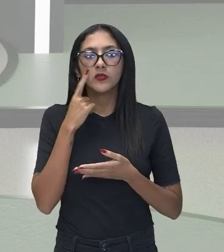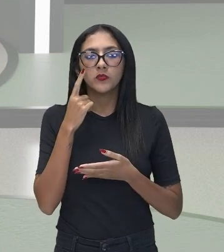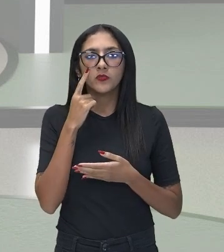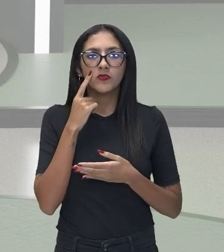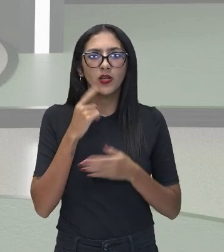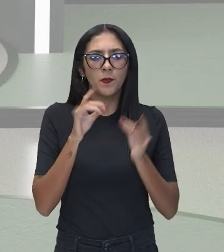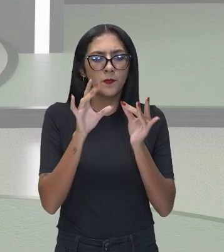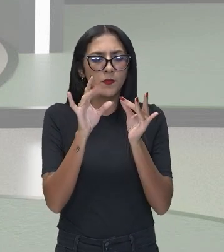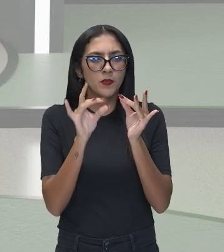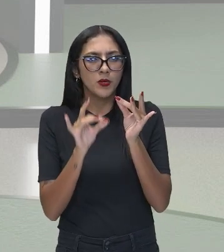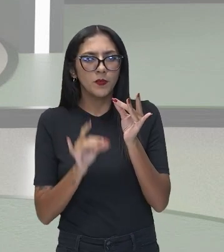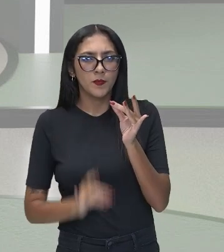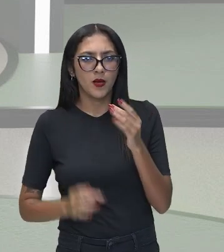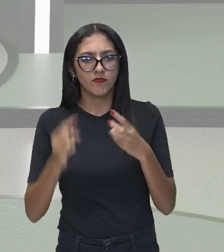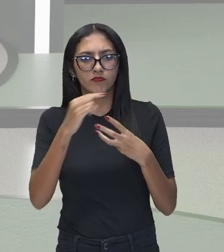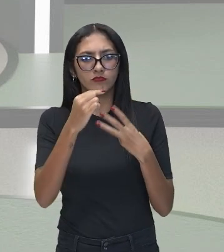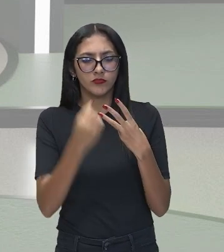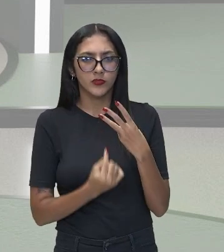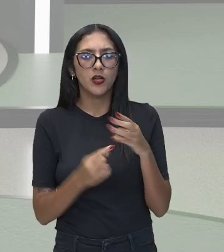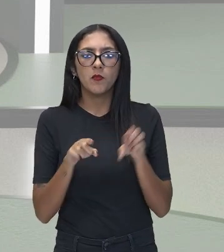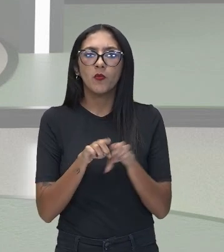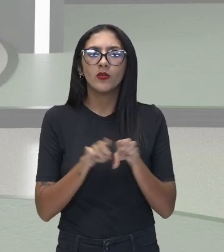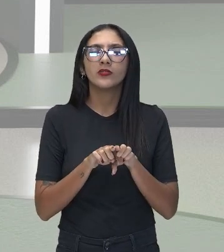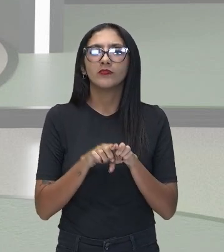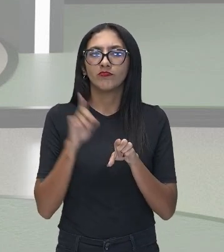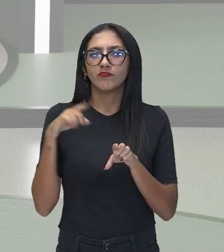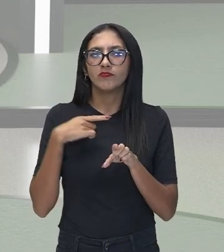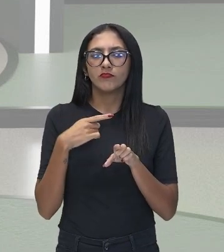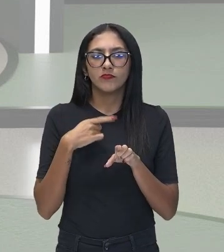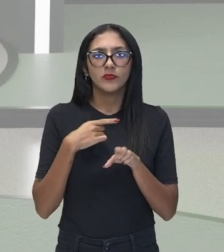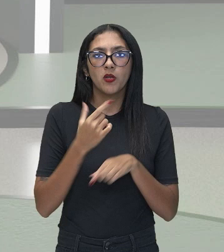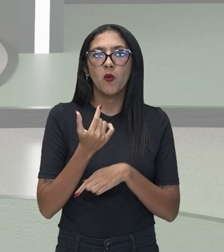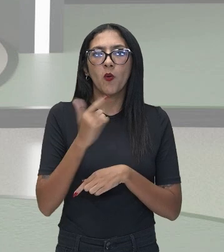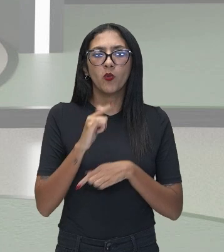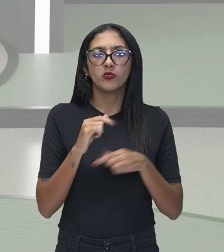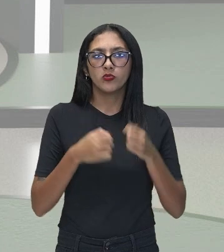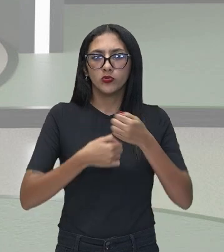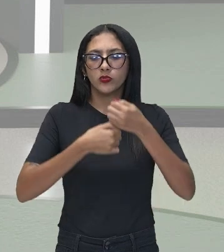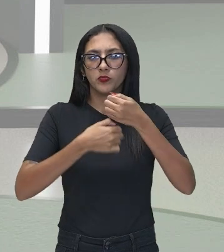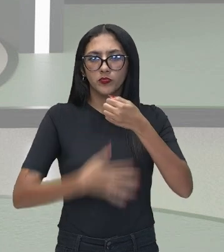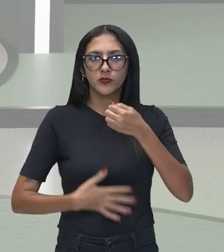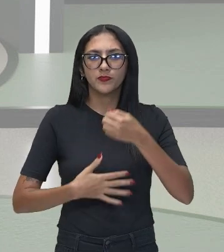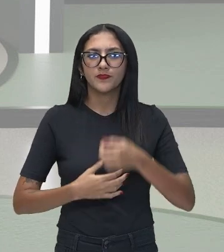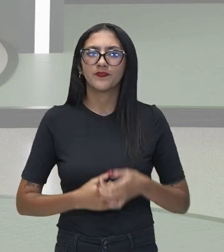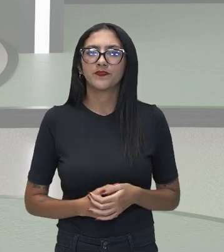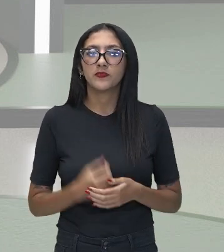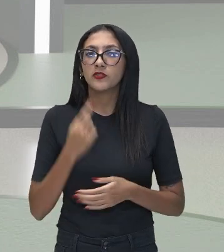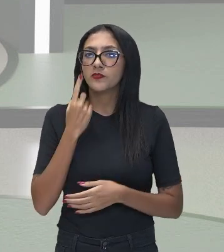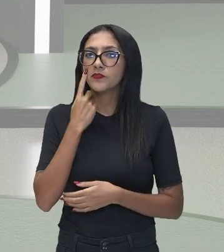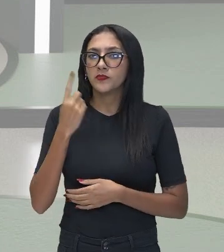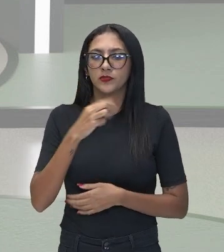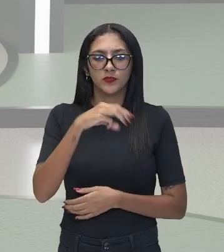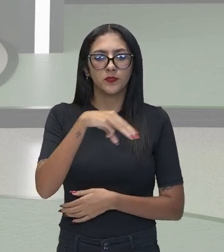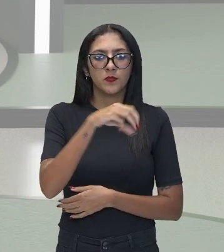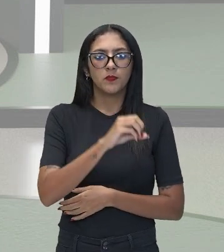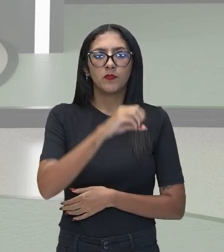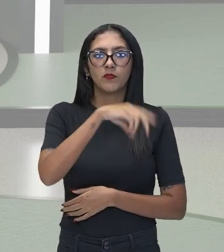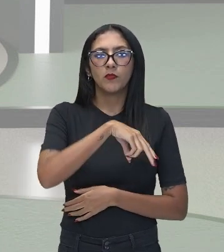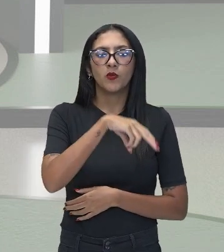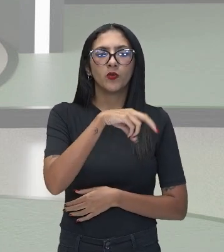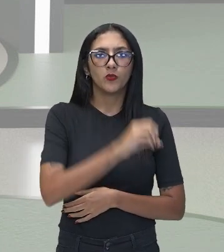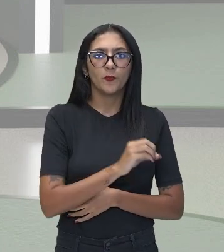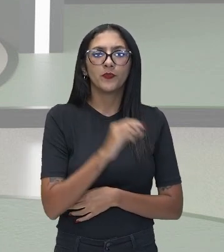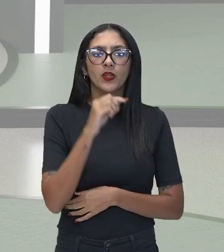um deles, porque eles também se subdividem. O que são os monossacarídeos? Os exemplos de monossacarídeos.